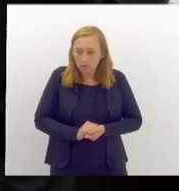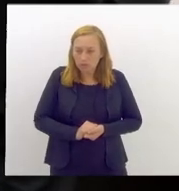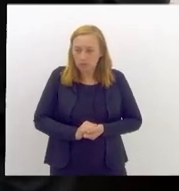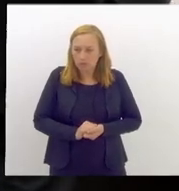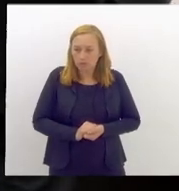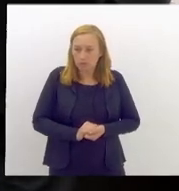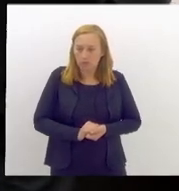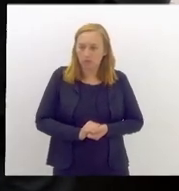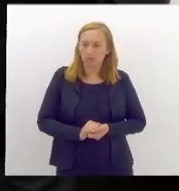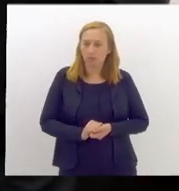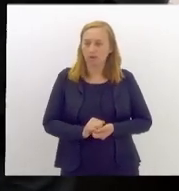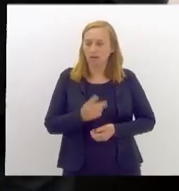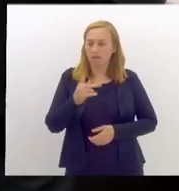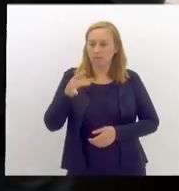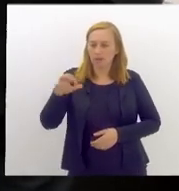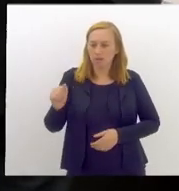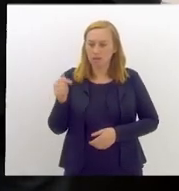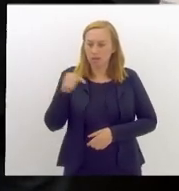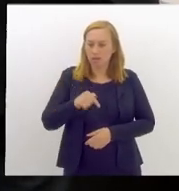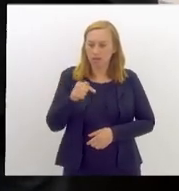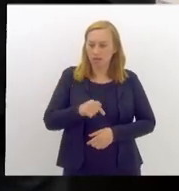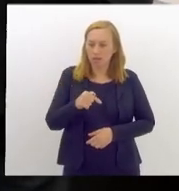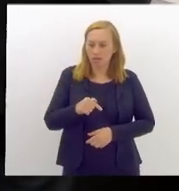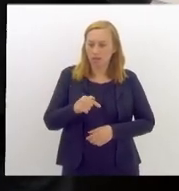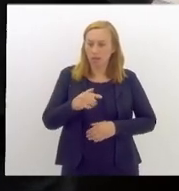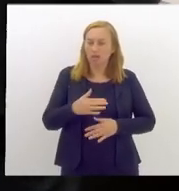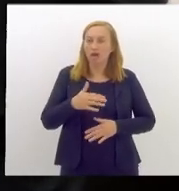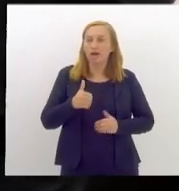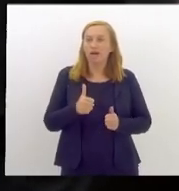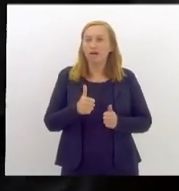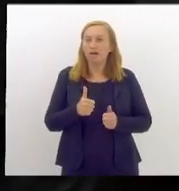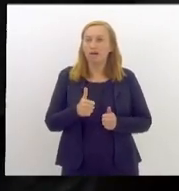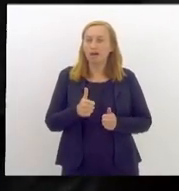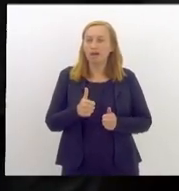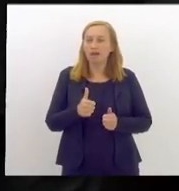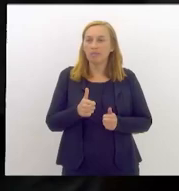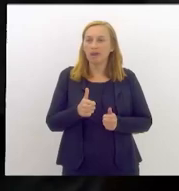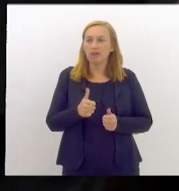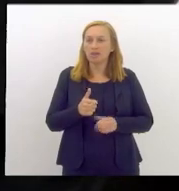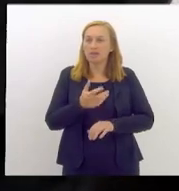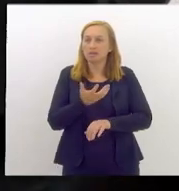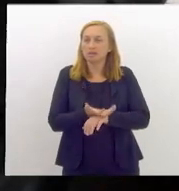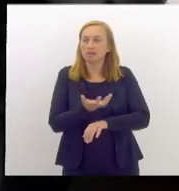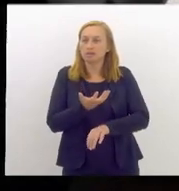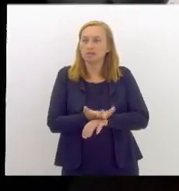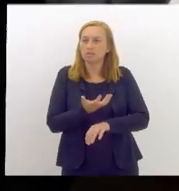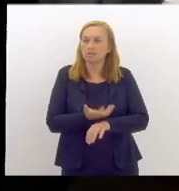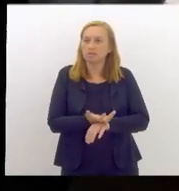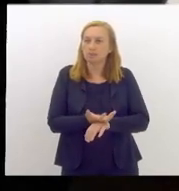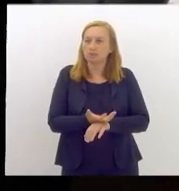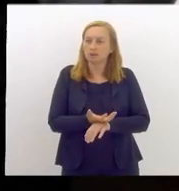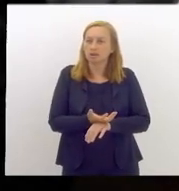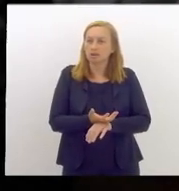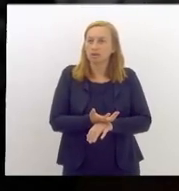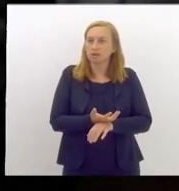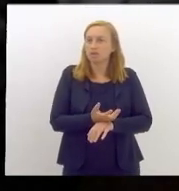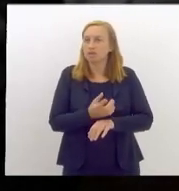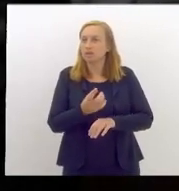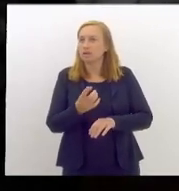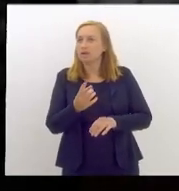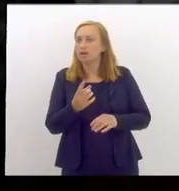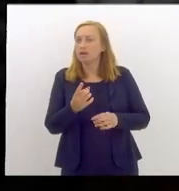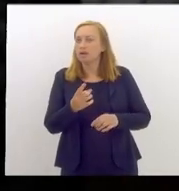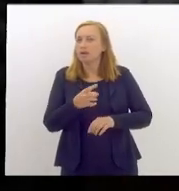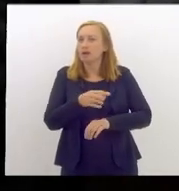a praça aqui em frente à Assembleia Legislativa que vai da Avenida Rio Branco